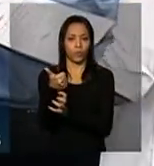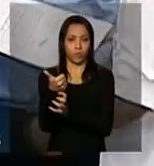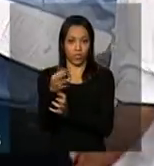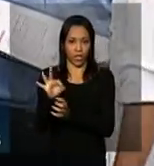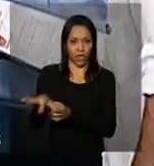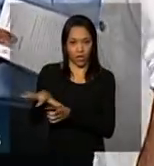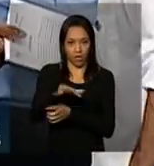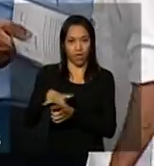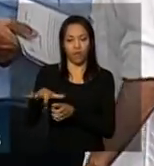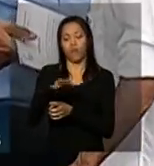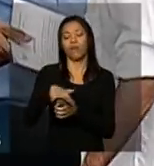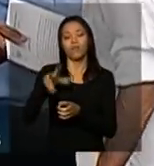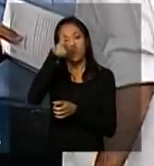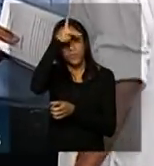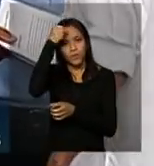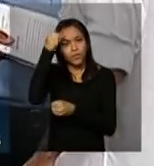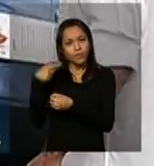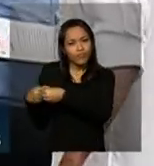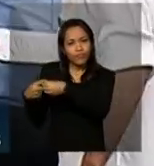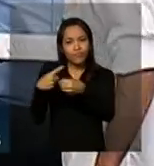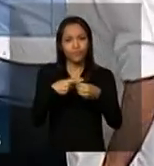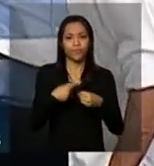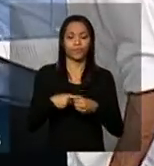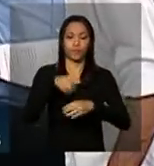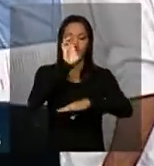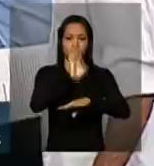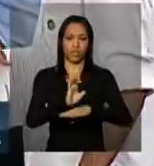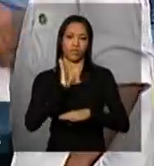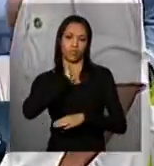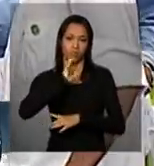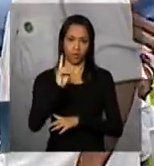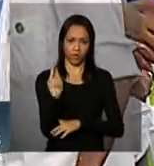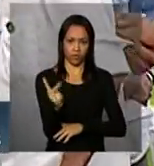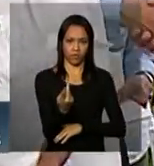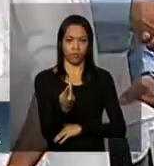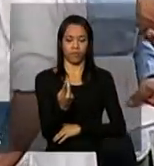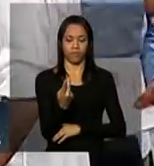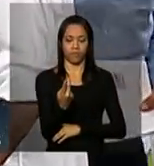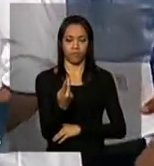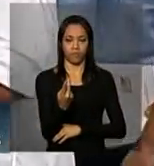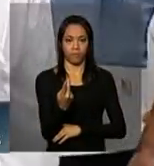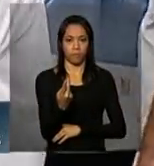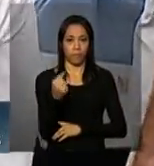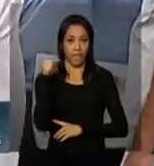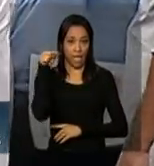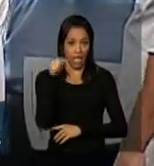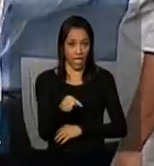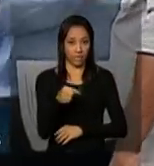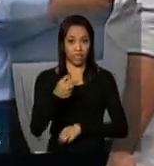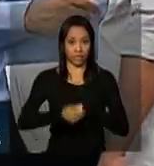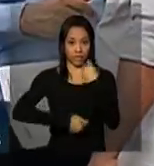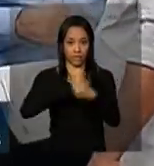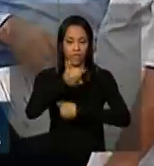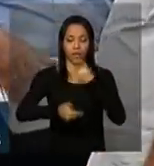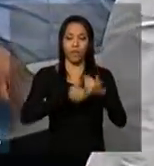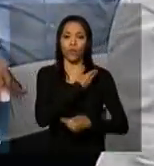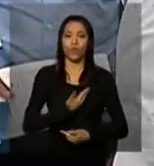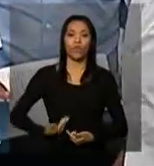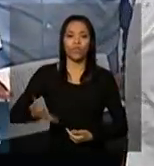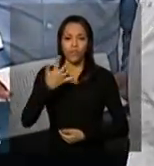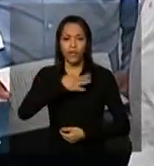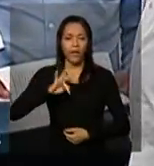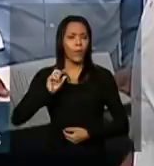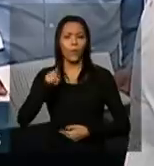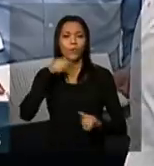prefeitos de municípios de Minas Gerais essa ação do Governo Federal tem a meta de